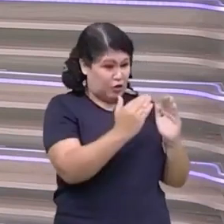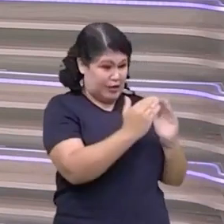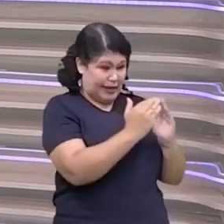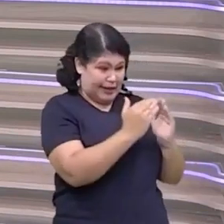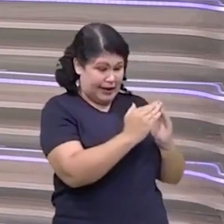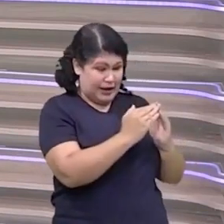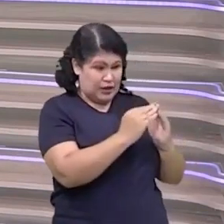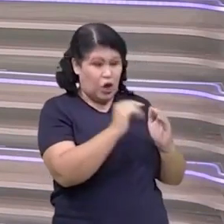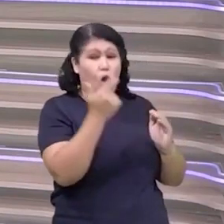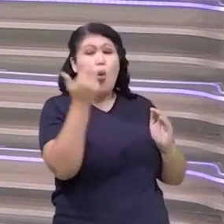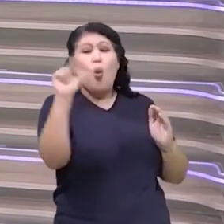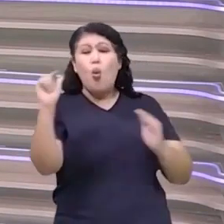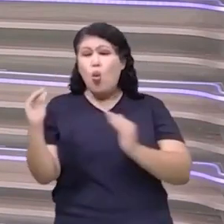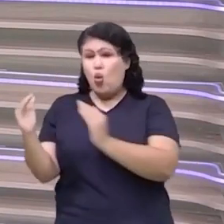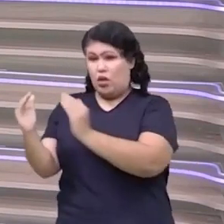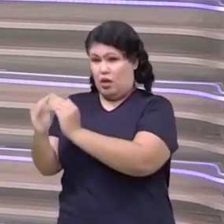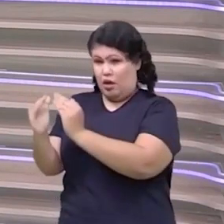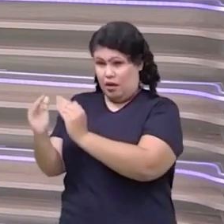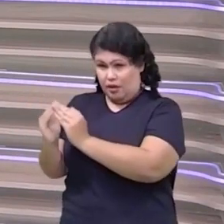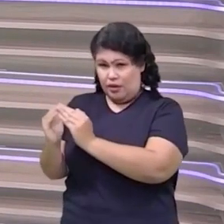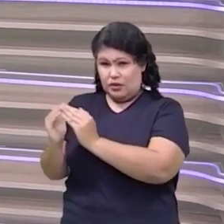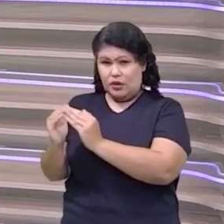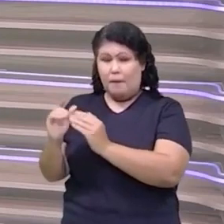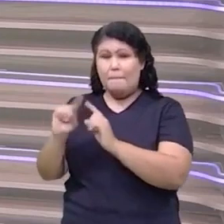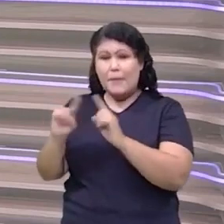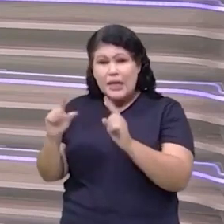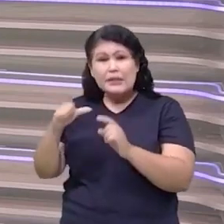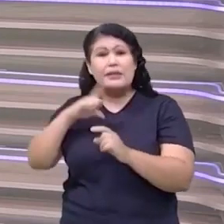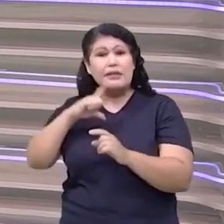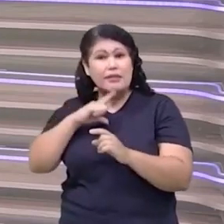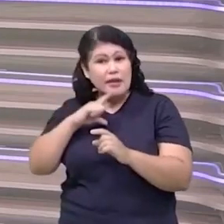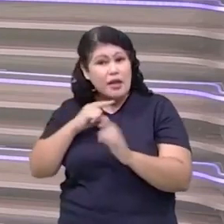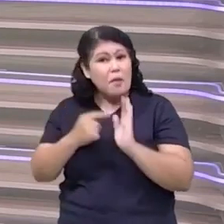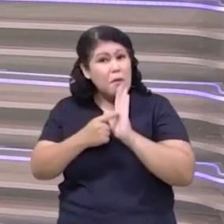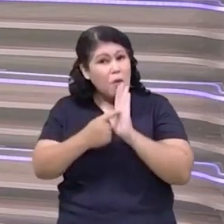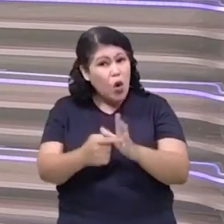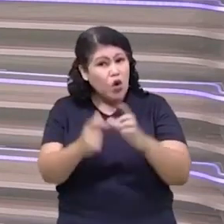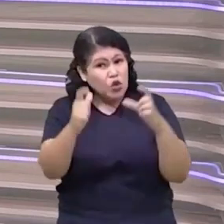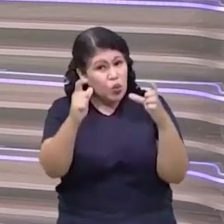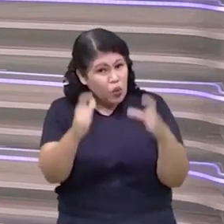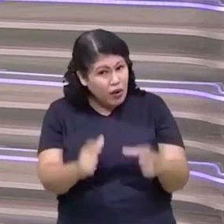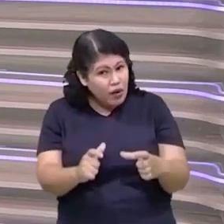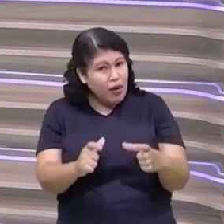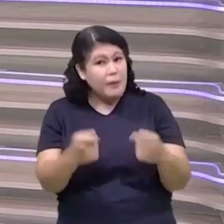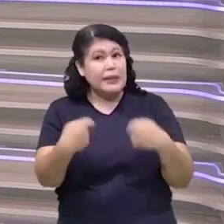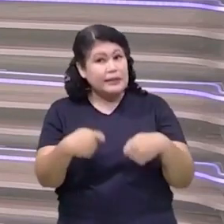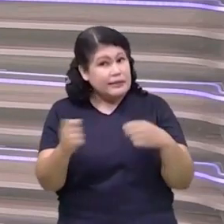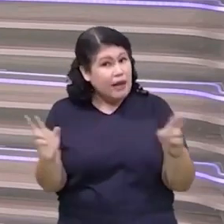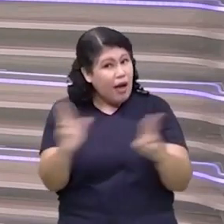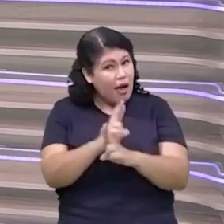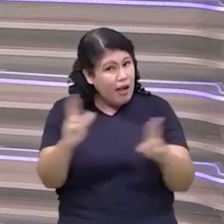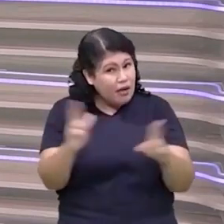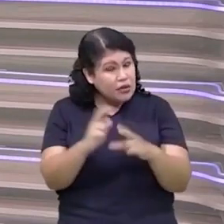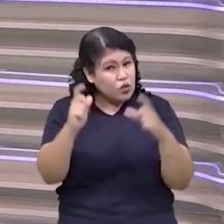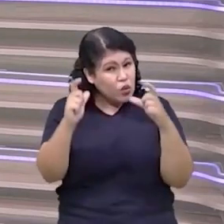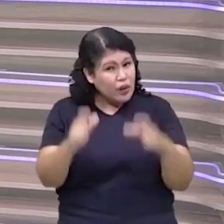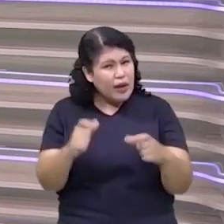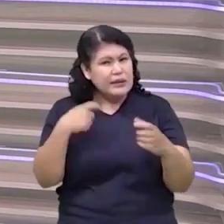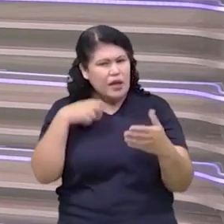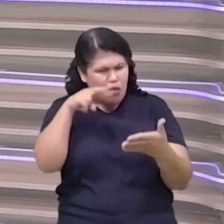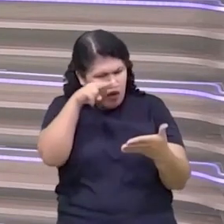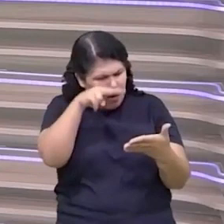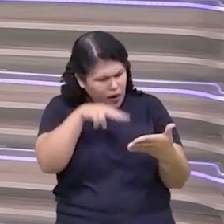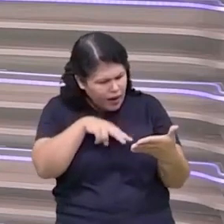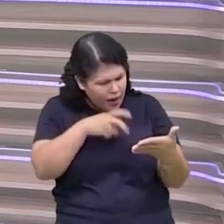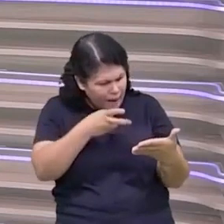do ciclano, ok? Mas que me dê circunstância de lugar. Eu tenho que ter essa relação. Quando eu leio, logo eu percebo que tem